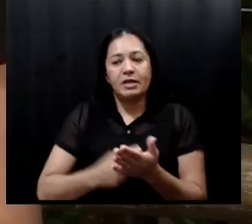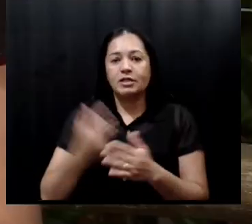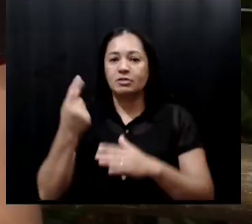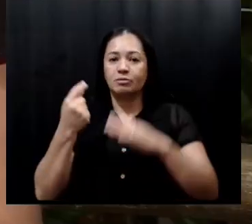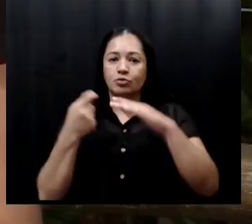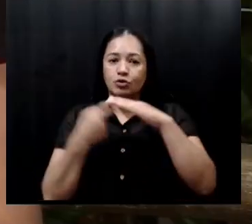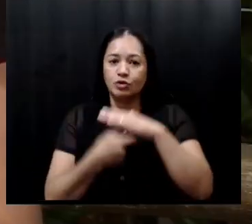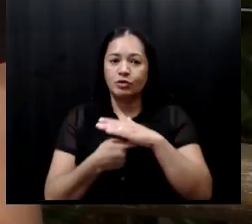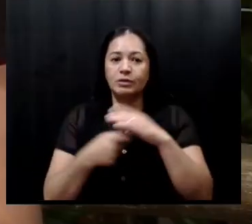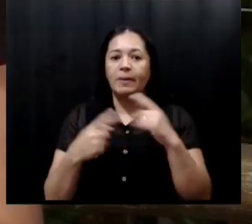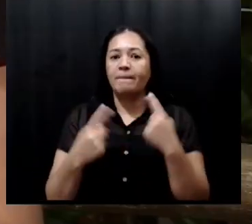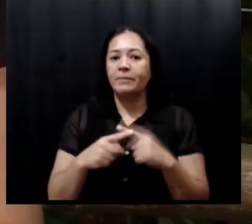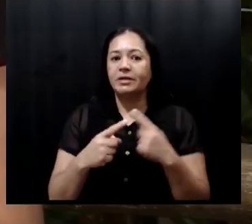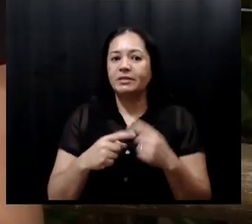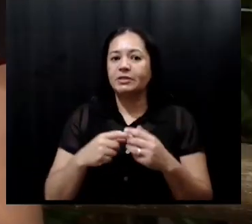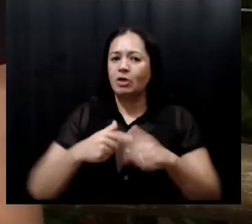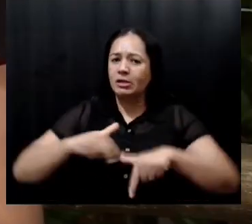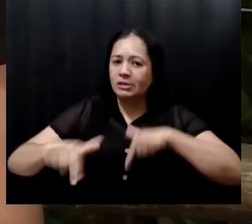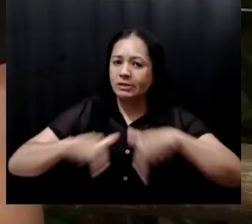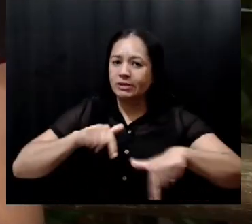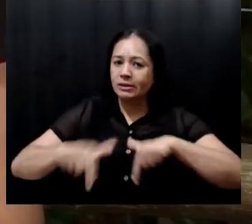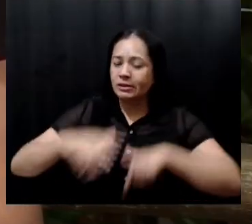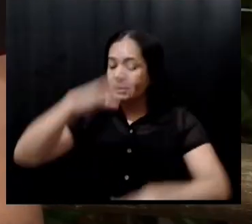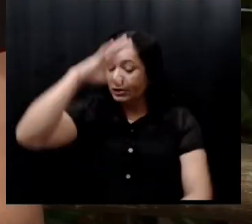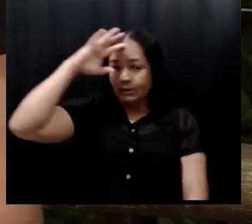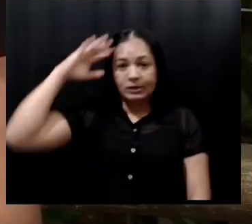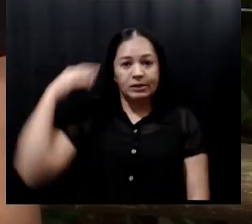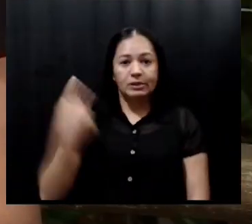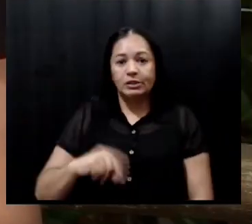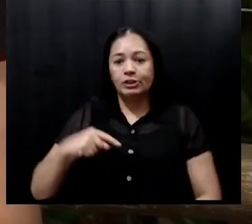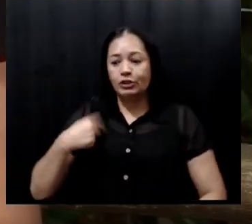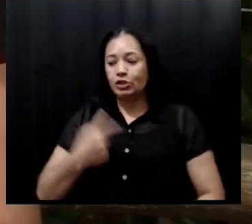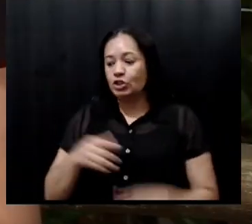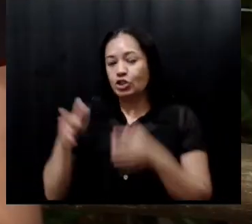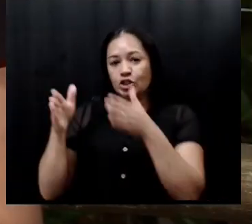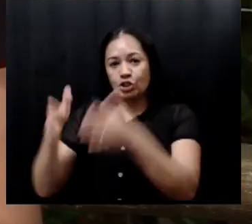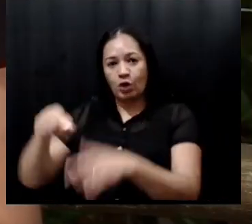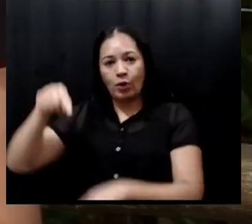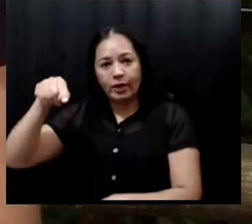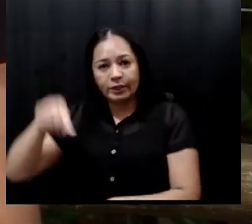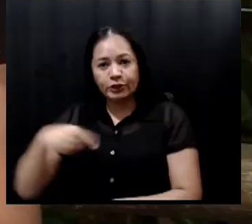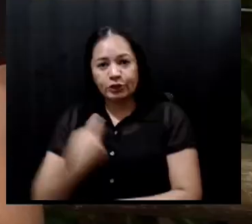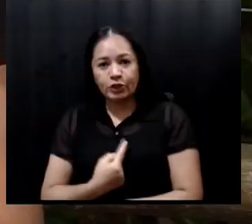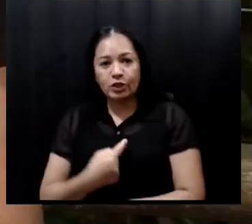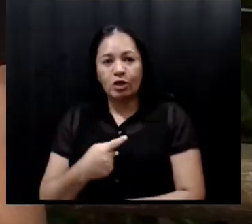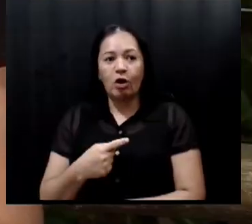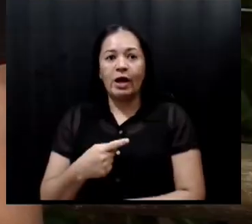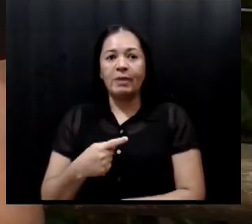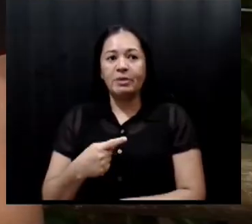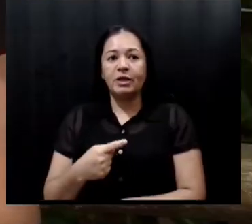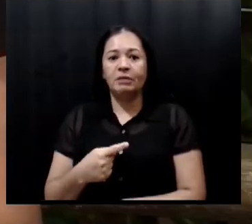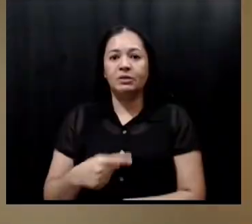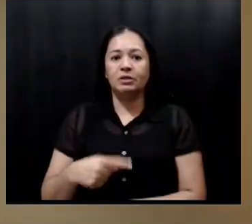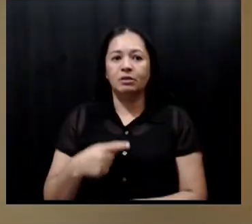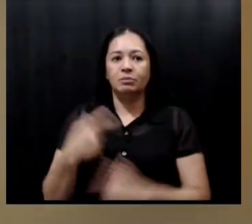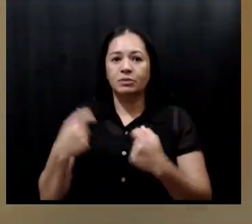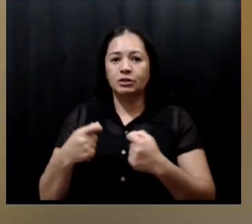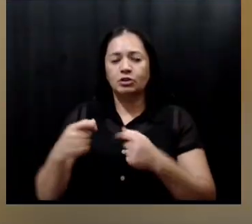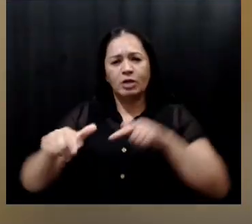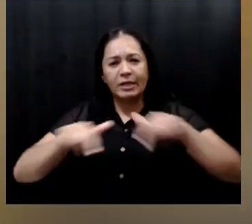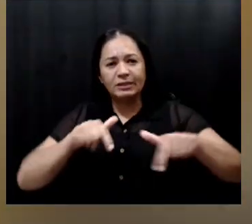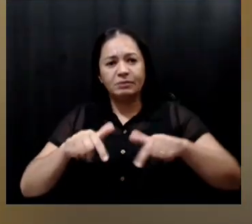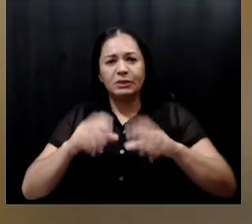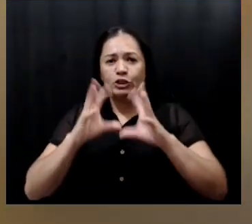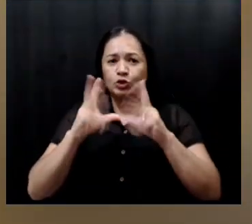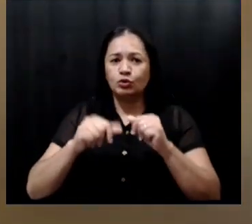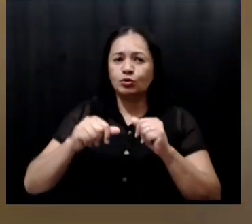mão na massa. Quando a gente chegou aqui, né, nesse ponto que a gente está hoje, a gente teve que botar realmente muita mão na massa. Todas essas paredes que estão todas pintadas, na verdade, fomos nós